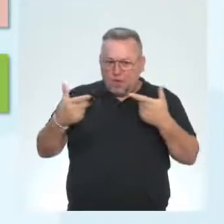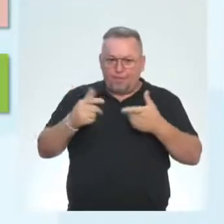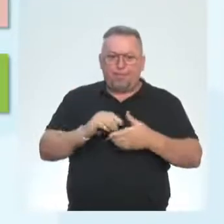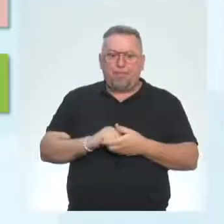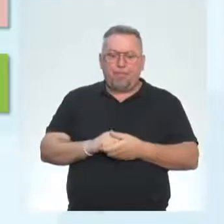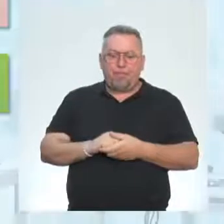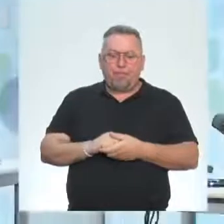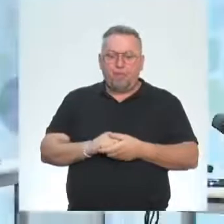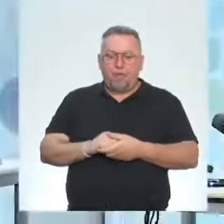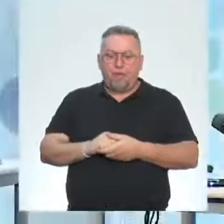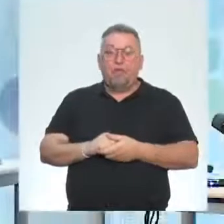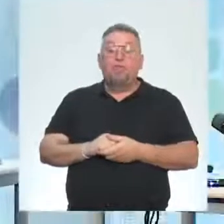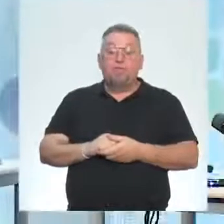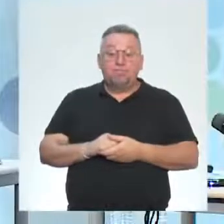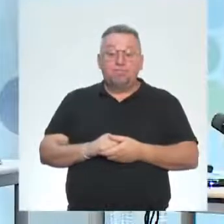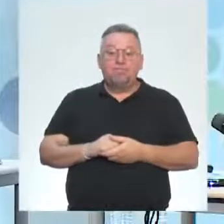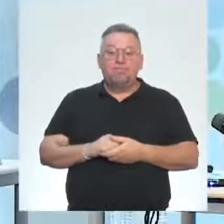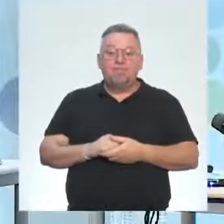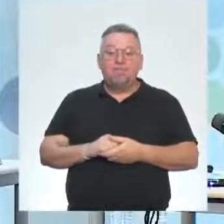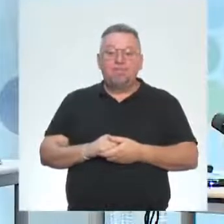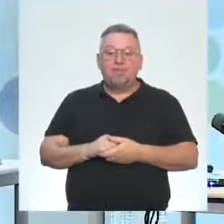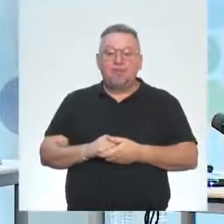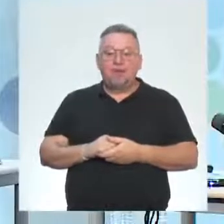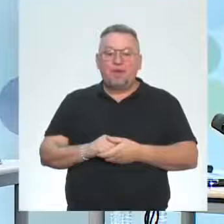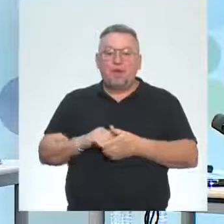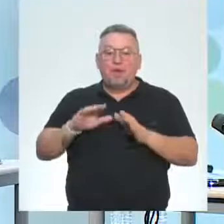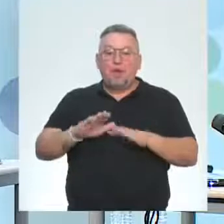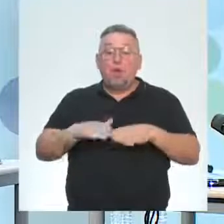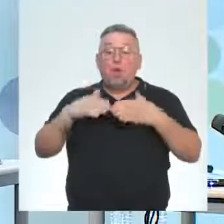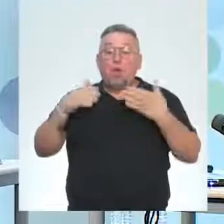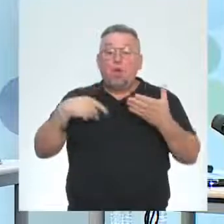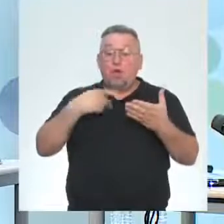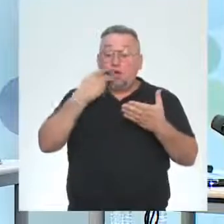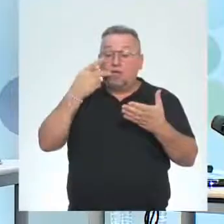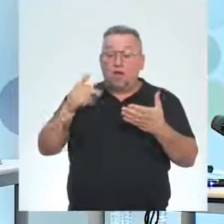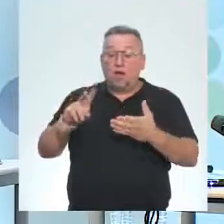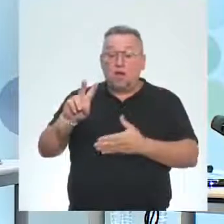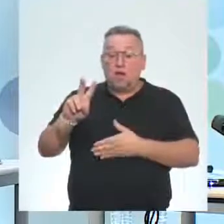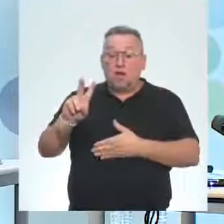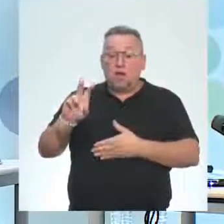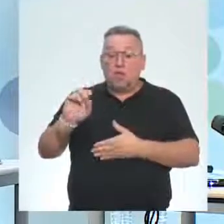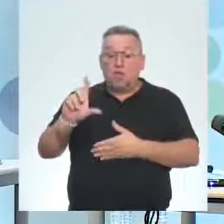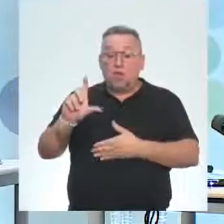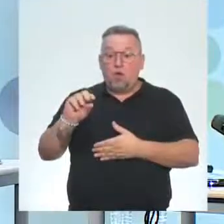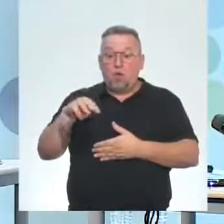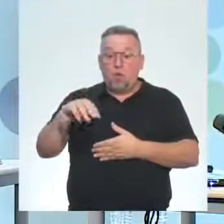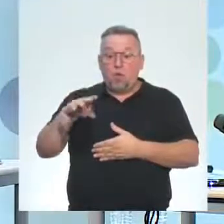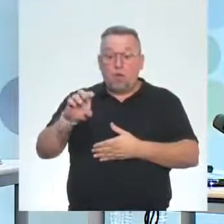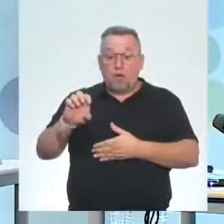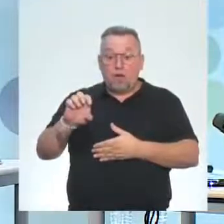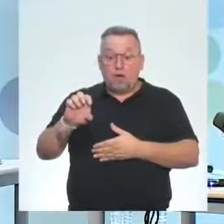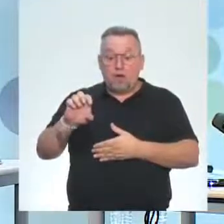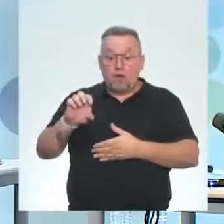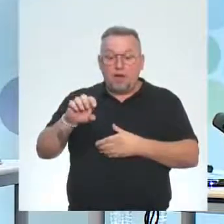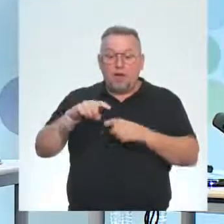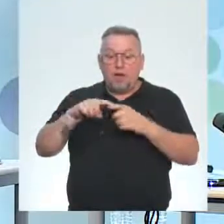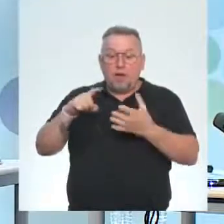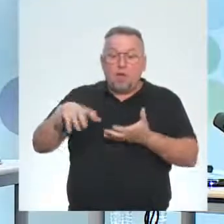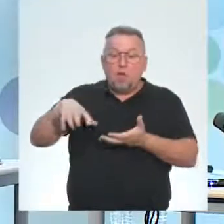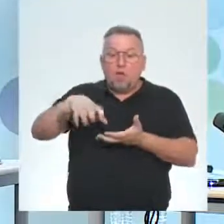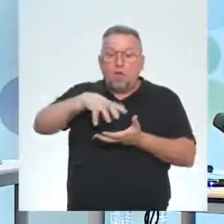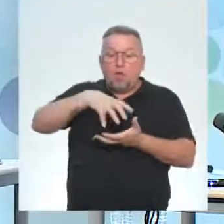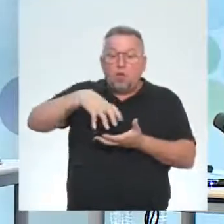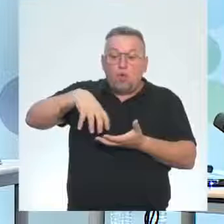ó, volta para cá, volta para mim aqui. Olha só. Quando a gente fala de volume, eu estou querendo dizer que espaço um